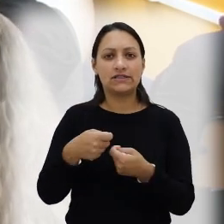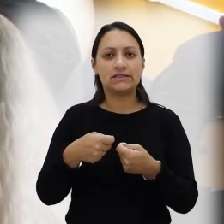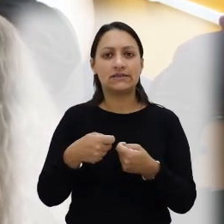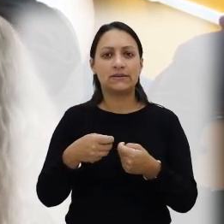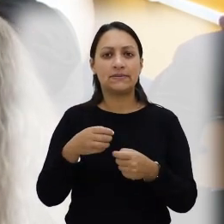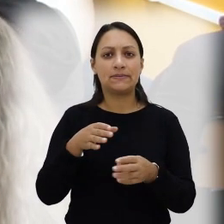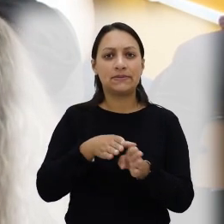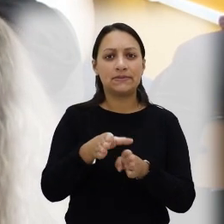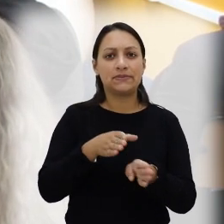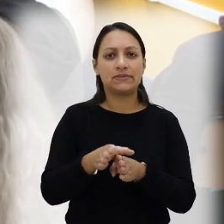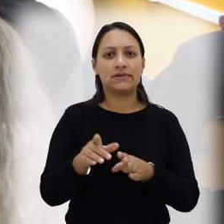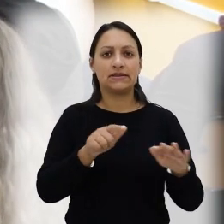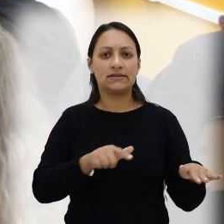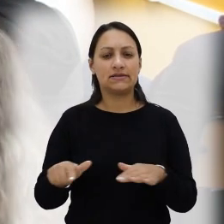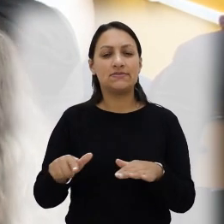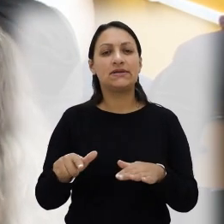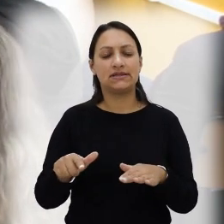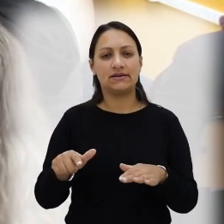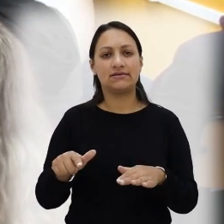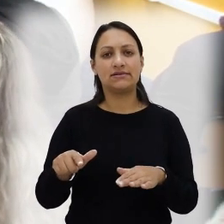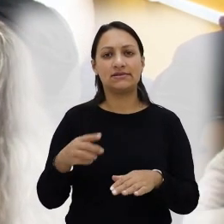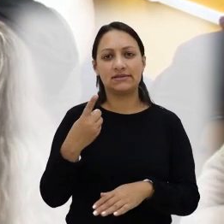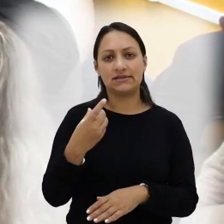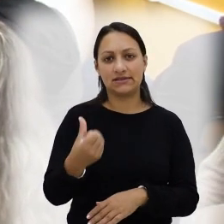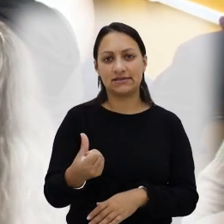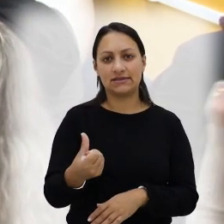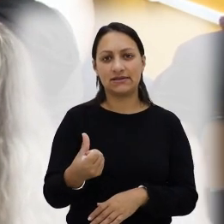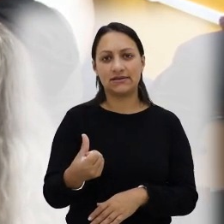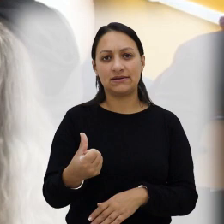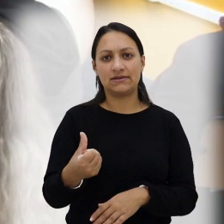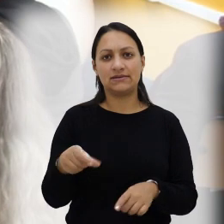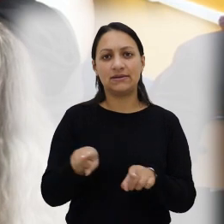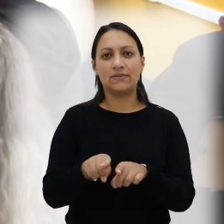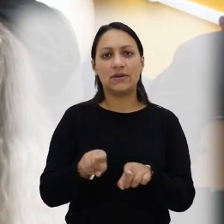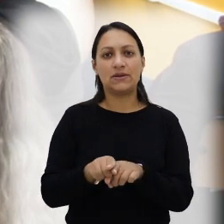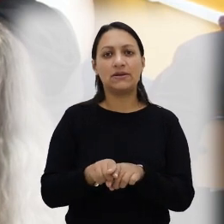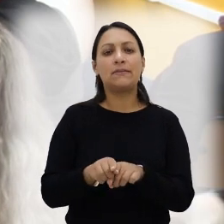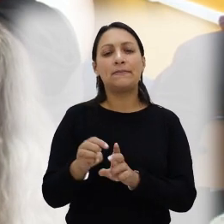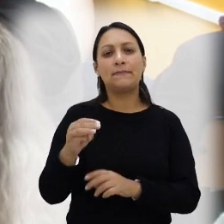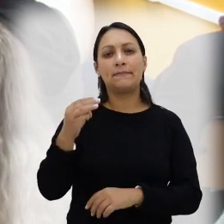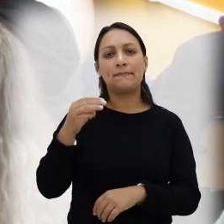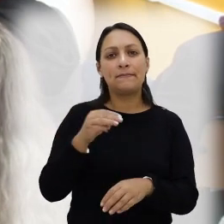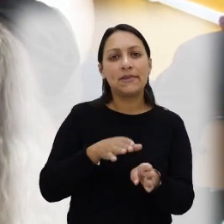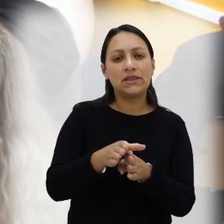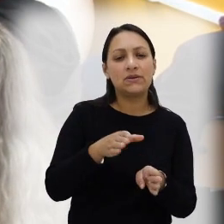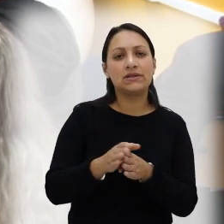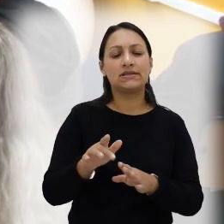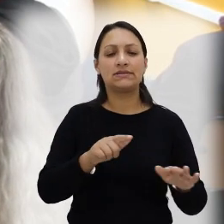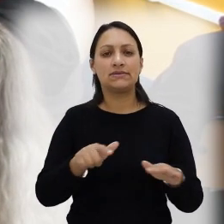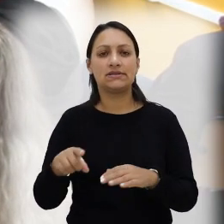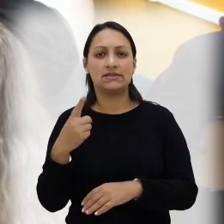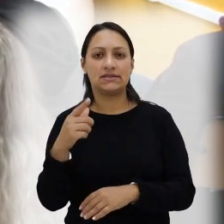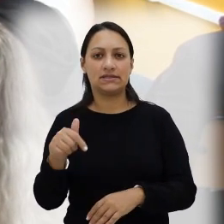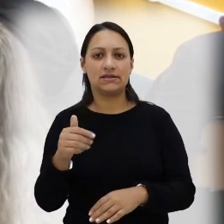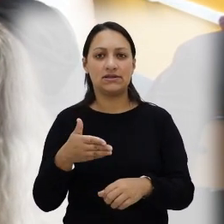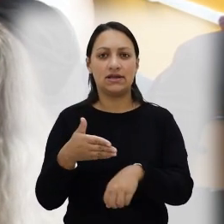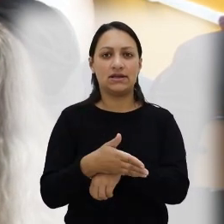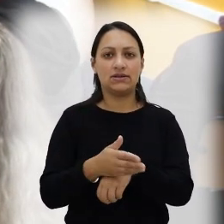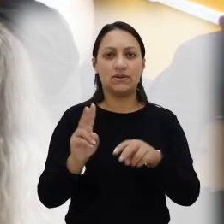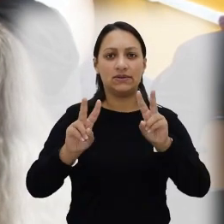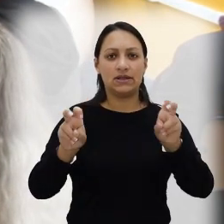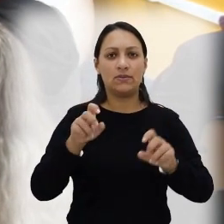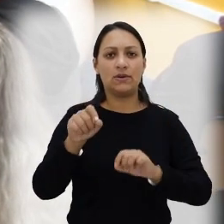semana 16, uma sessão de mentoria, e depois, na semana 17, a gente entra com o tema